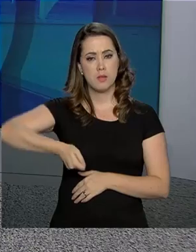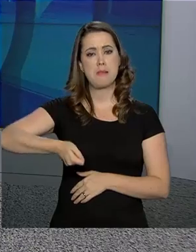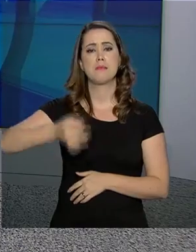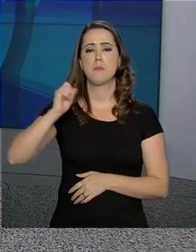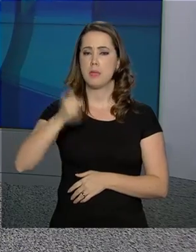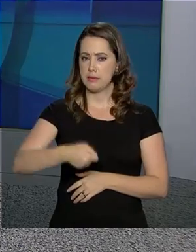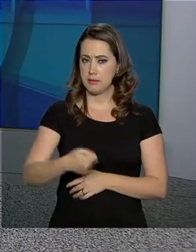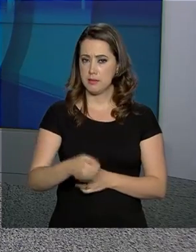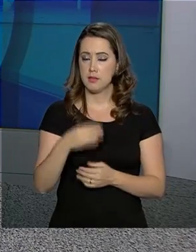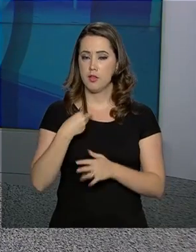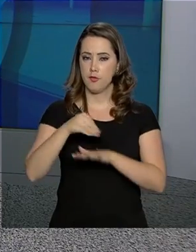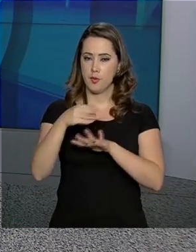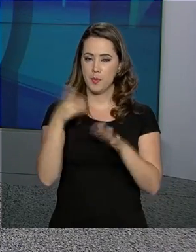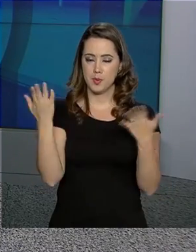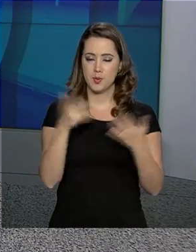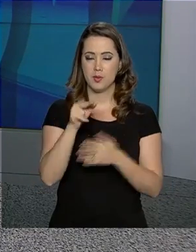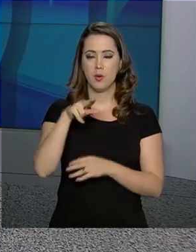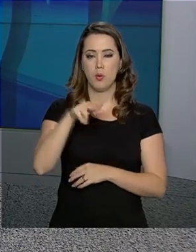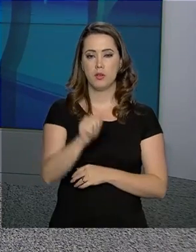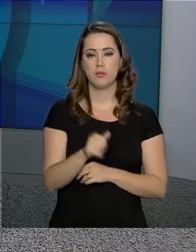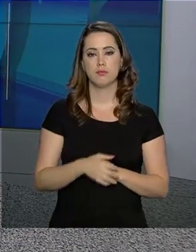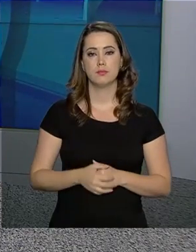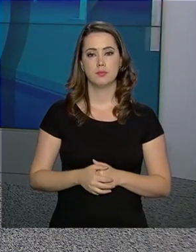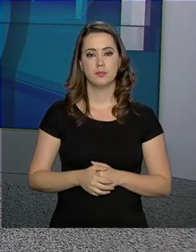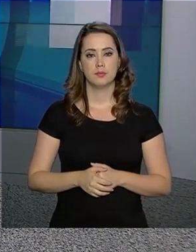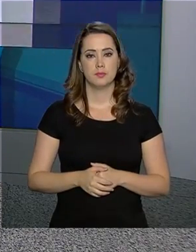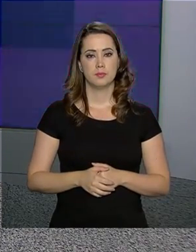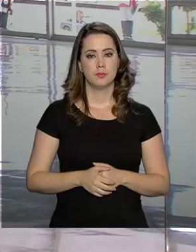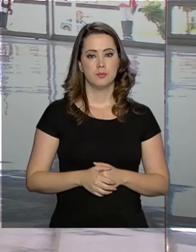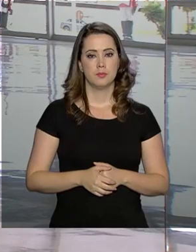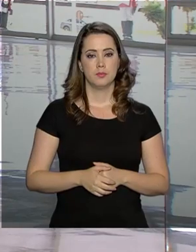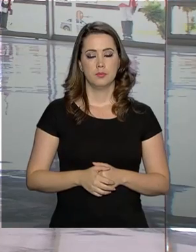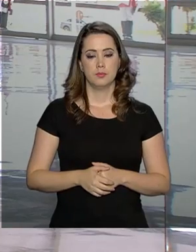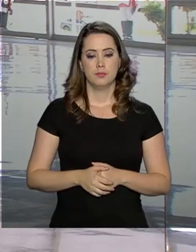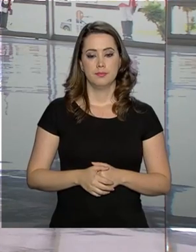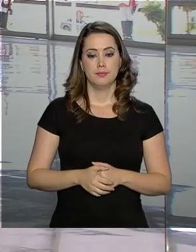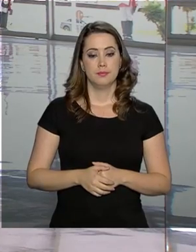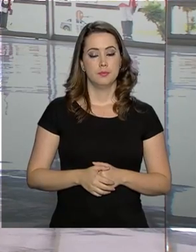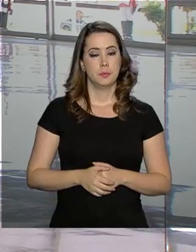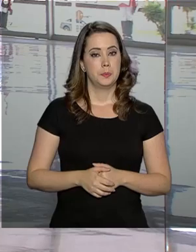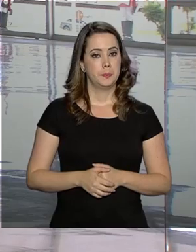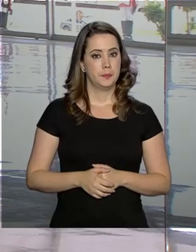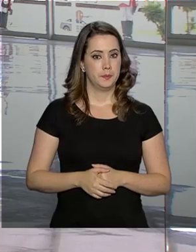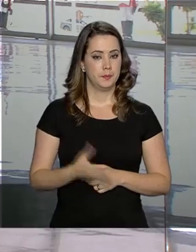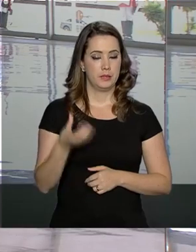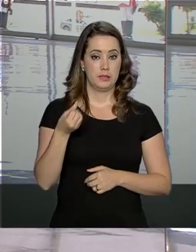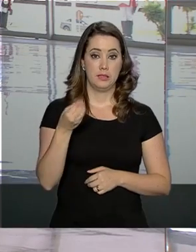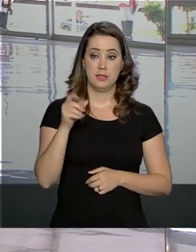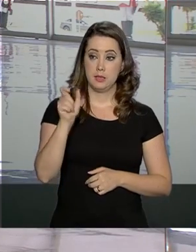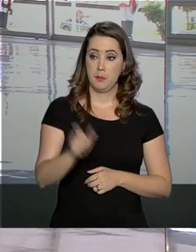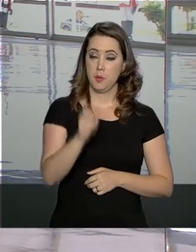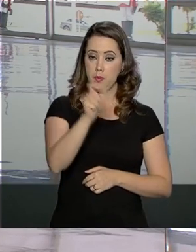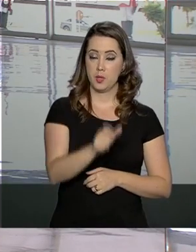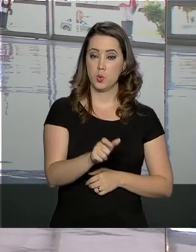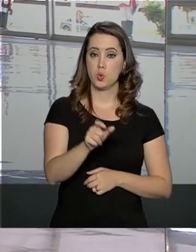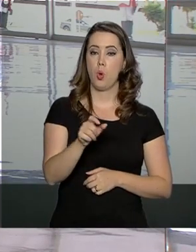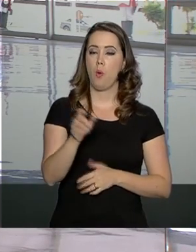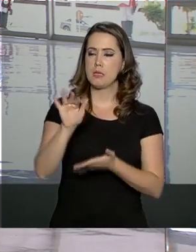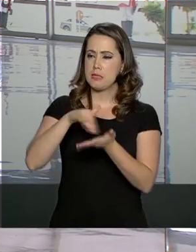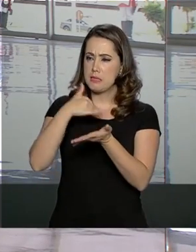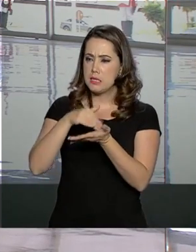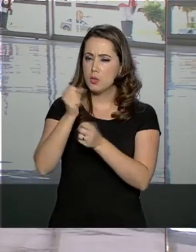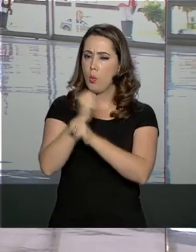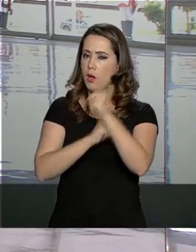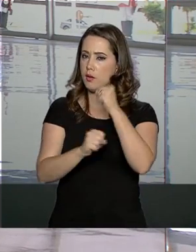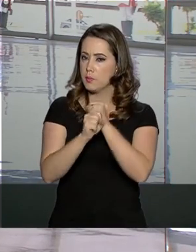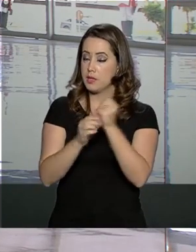Mais informações com a repórter Luana Karen. Os 60 mil selecionados se alistaram no ano passado